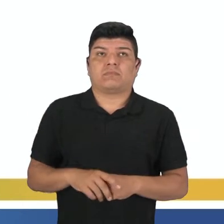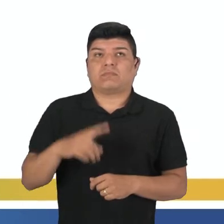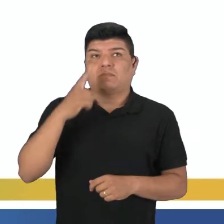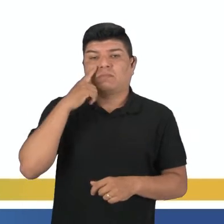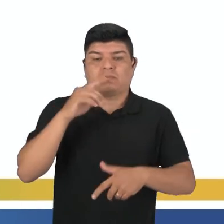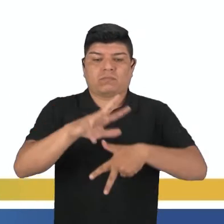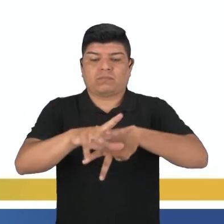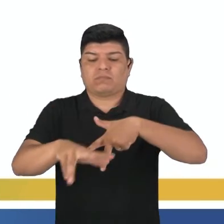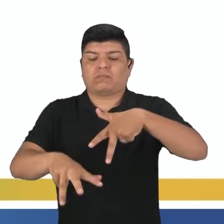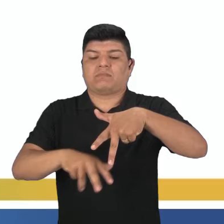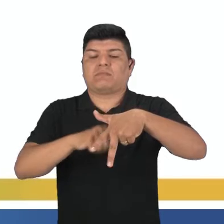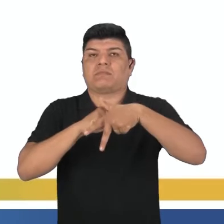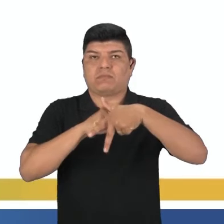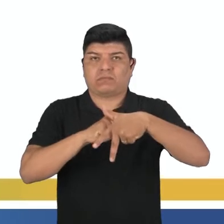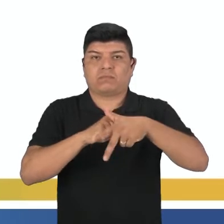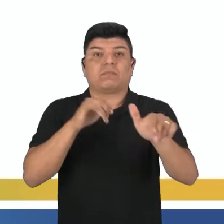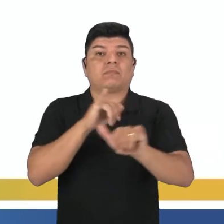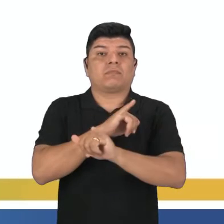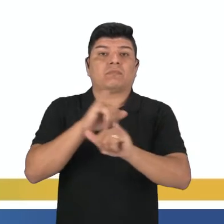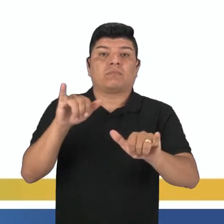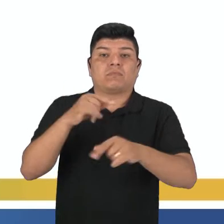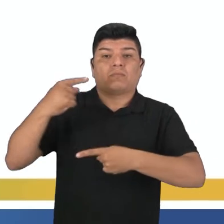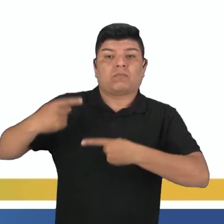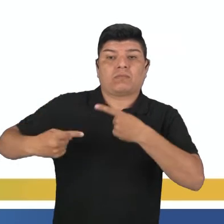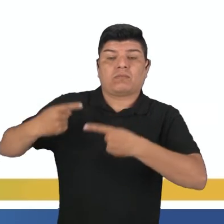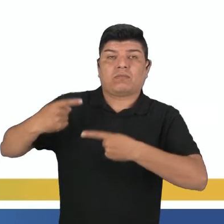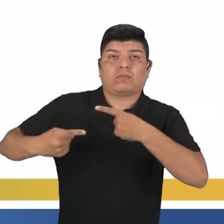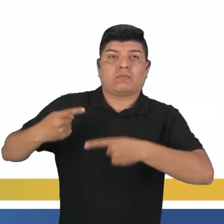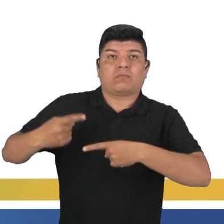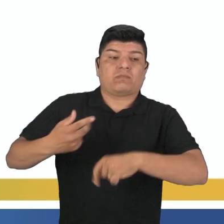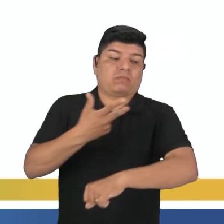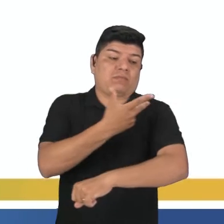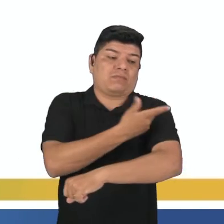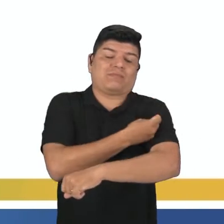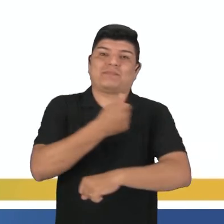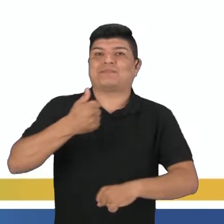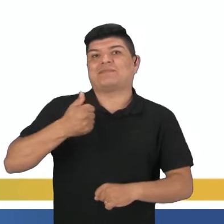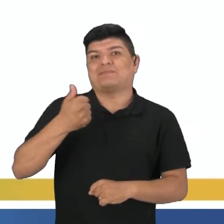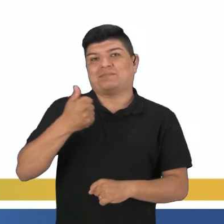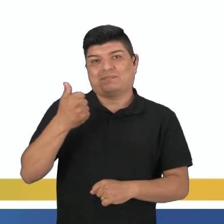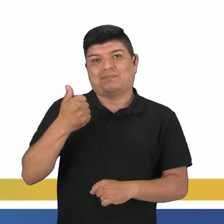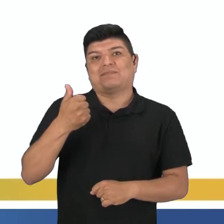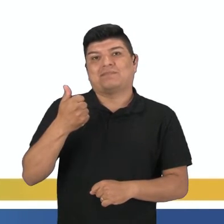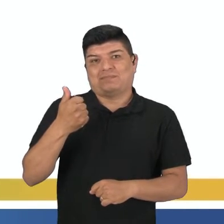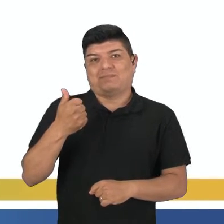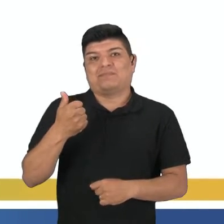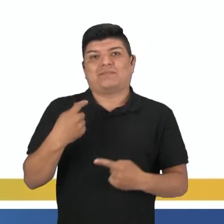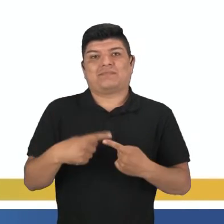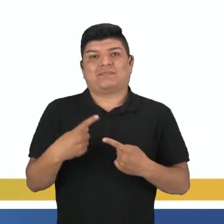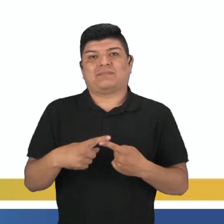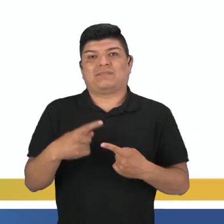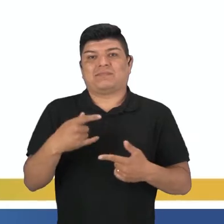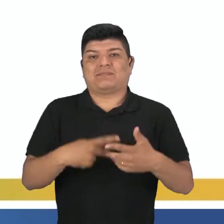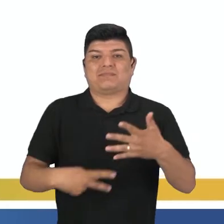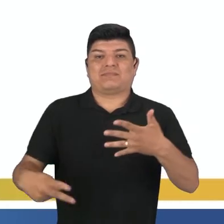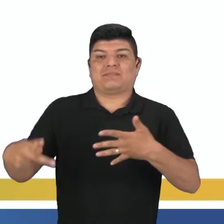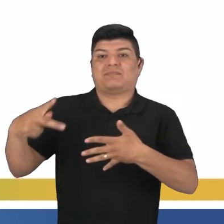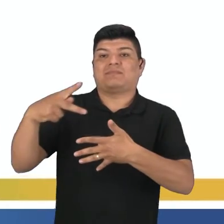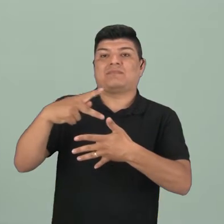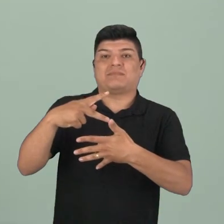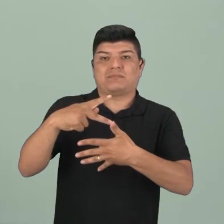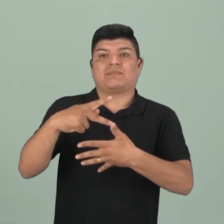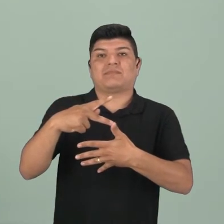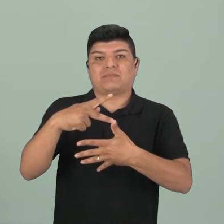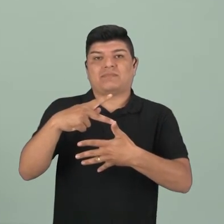uma corrupção, uma denúncia que o quê? Os políticos estavam se vacinando primeiro, pulando a fila aí, porque tem privilégios, né?